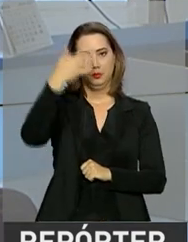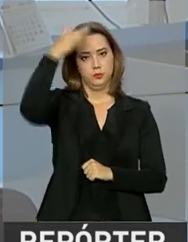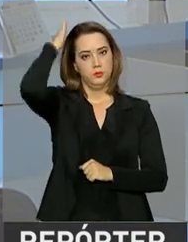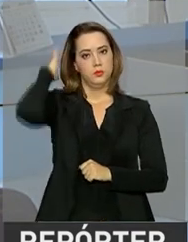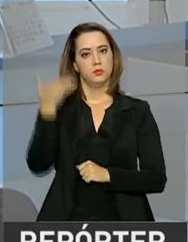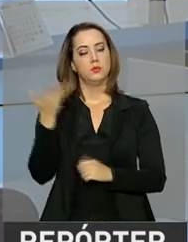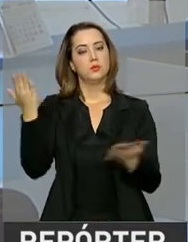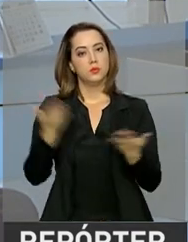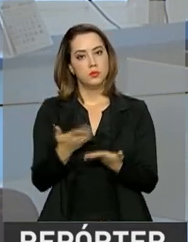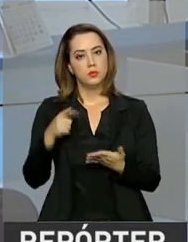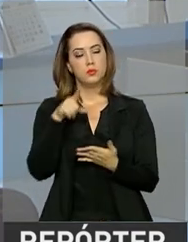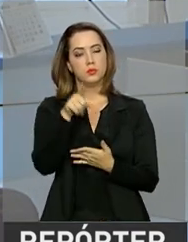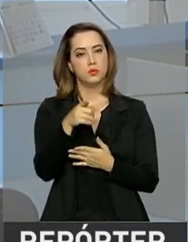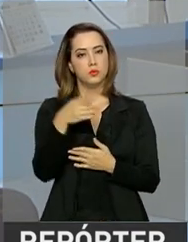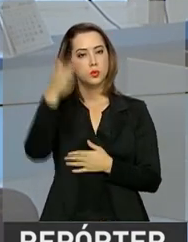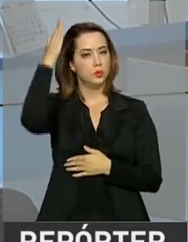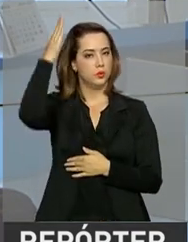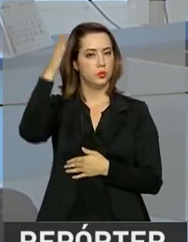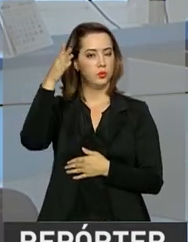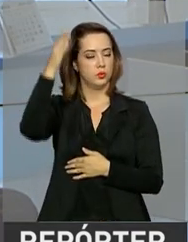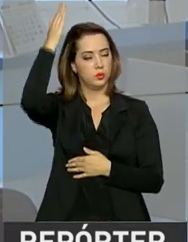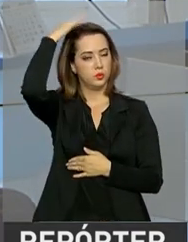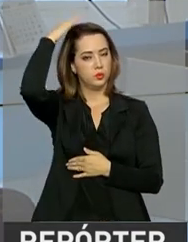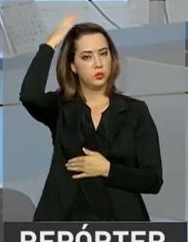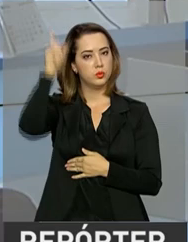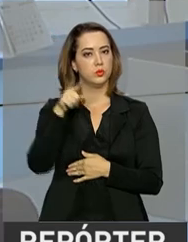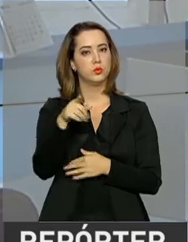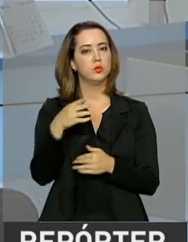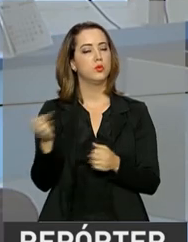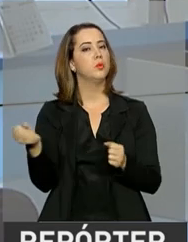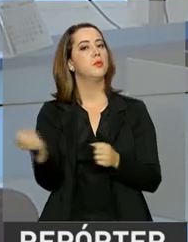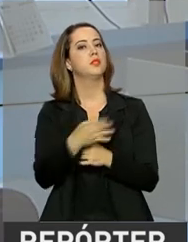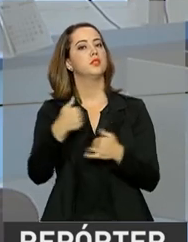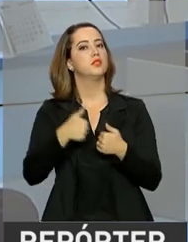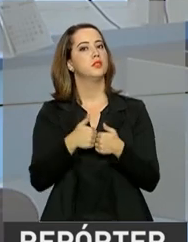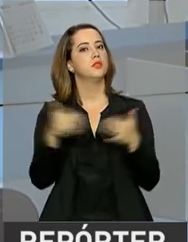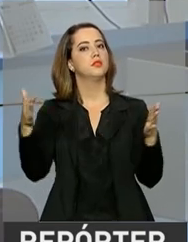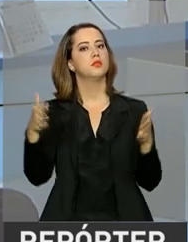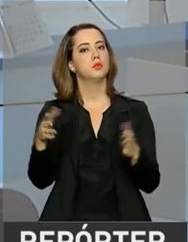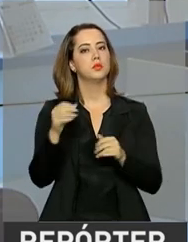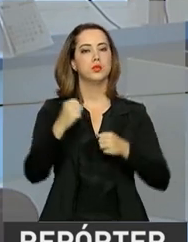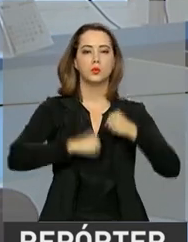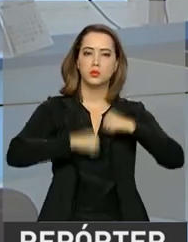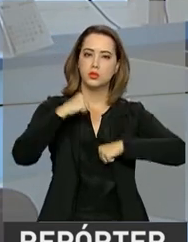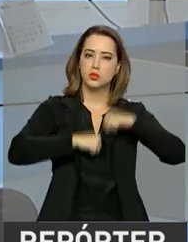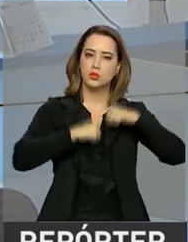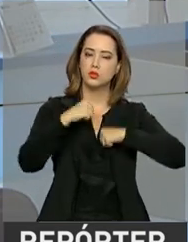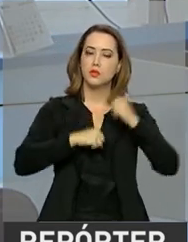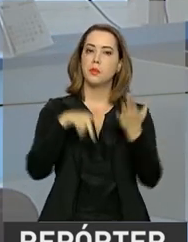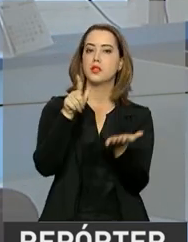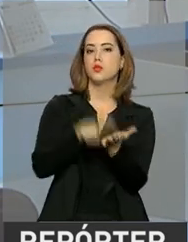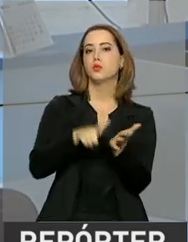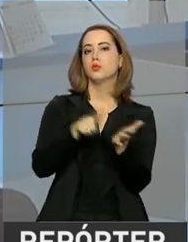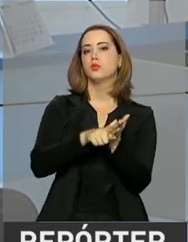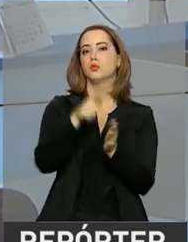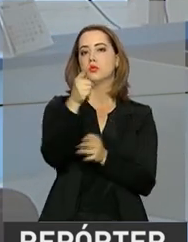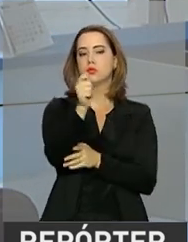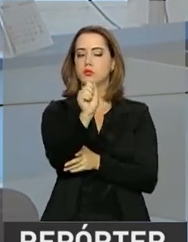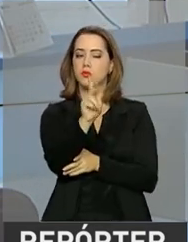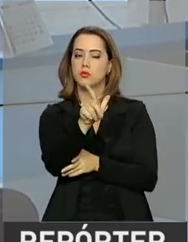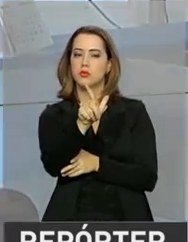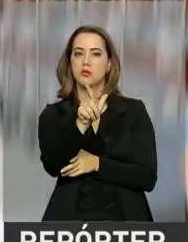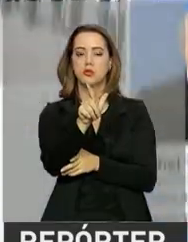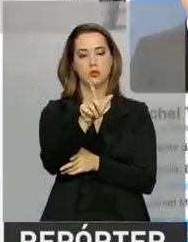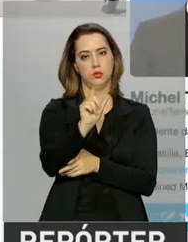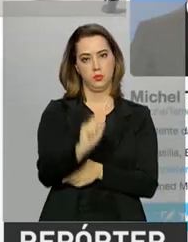Temer participou hoje no Paraná da inauguração de uma nova Fábrica de celulose da maior produtora e exportadora de papéis do